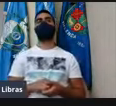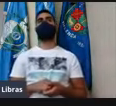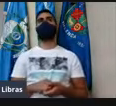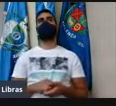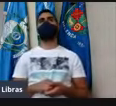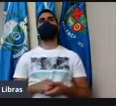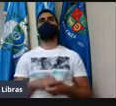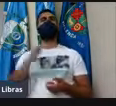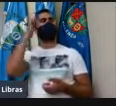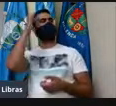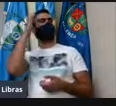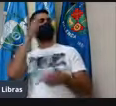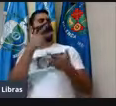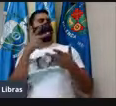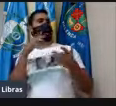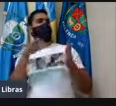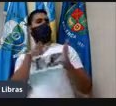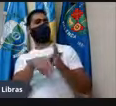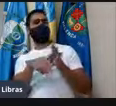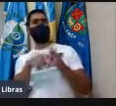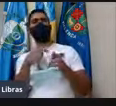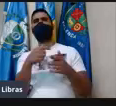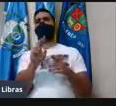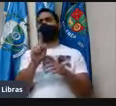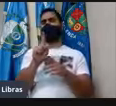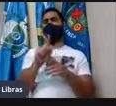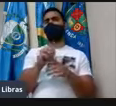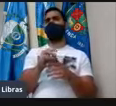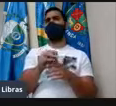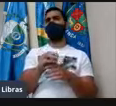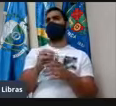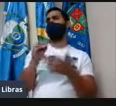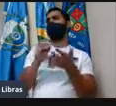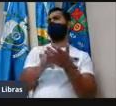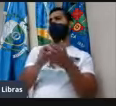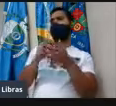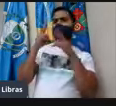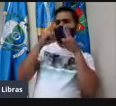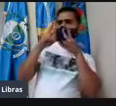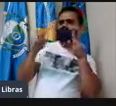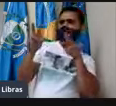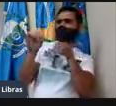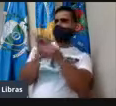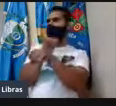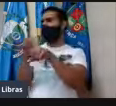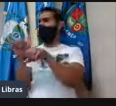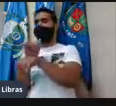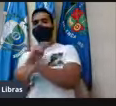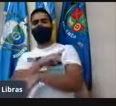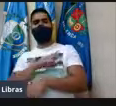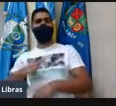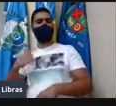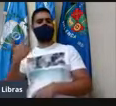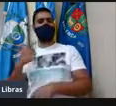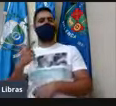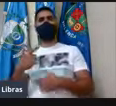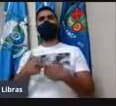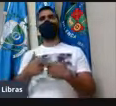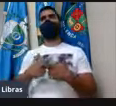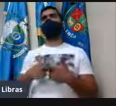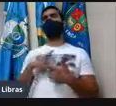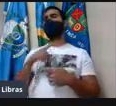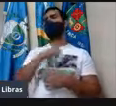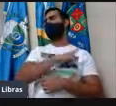de corrupção, nada de má fé, não. É por falta mesmo de visão estratégica que esse governo não teve, porque foi um governo muito manchado,